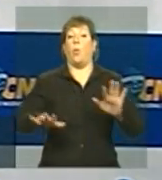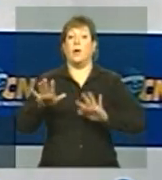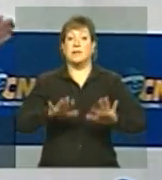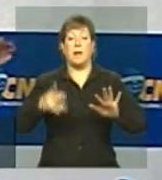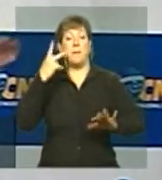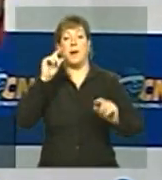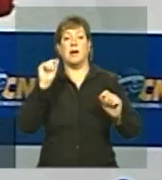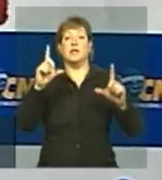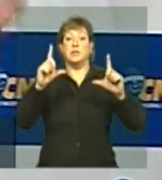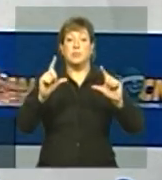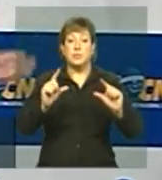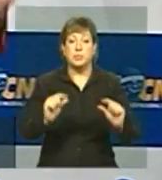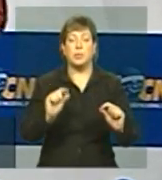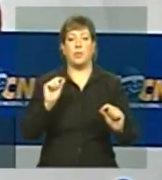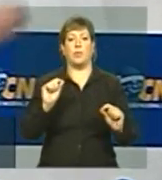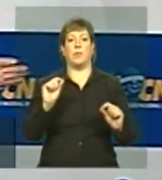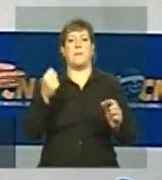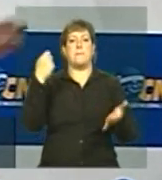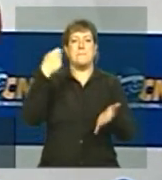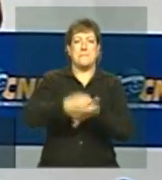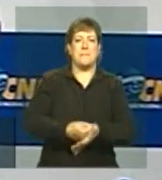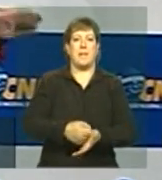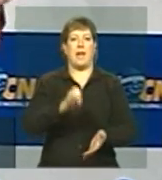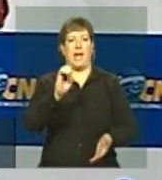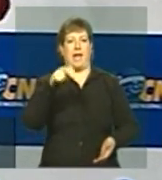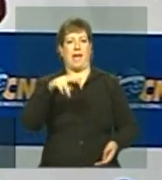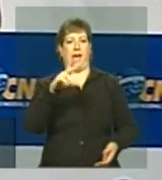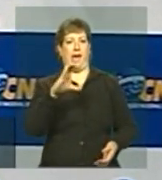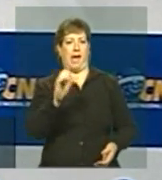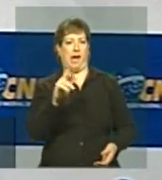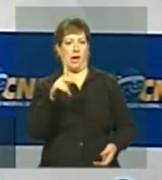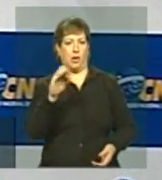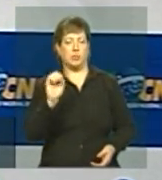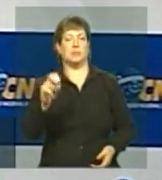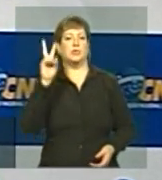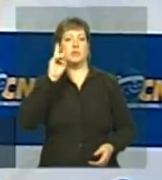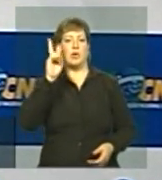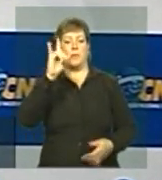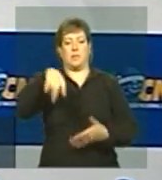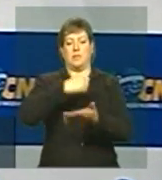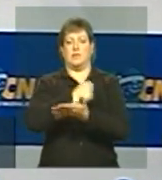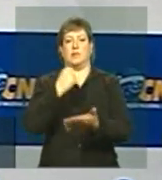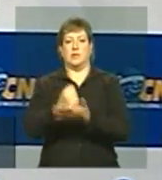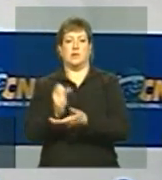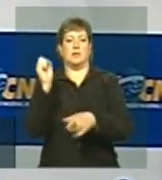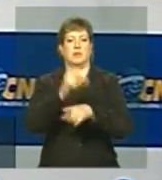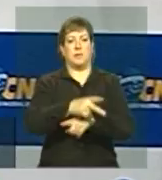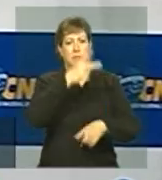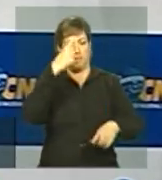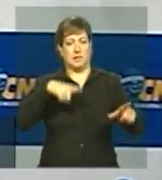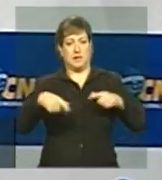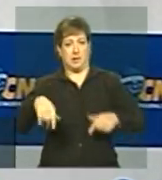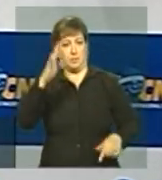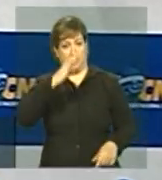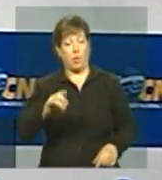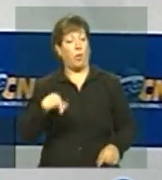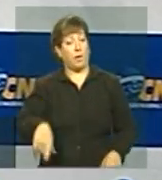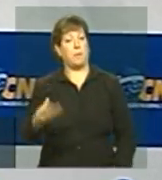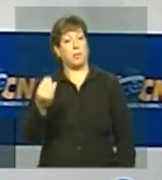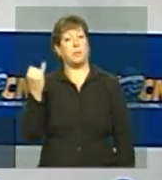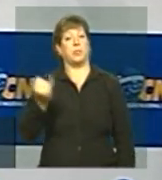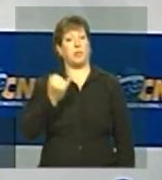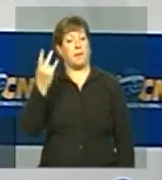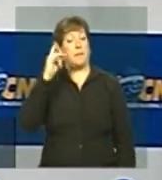para diminuir os encargos que pesam sobre a contratação do trabalhador no Brasil, o que é muito importante